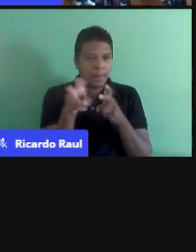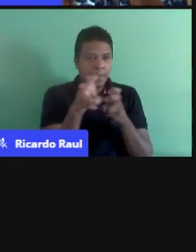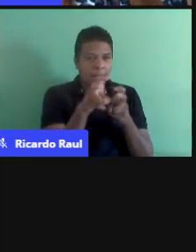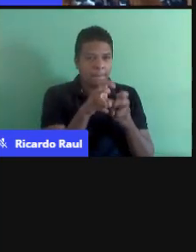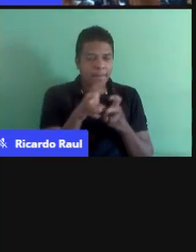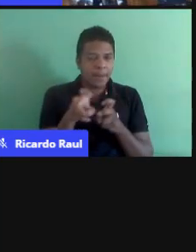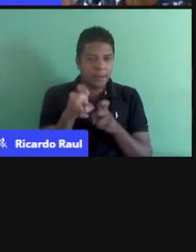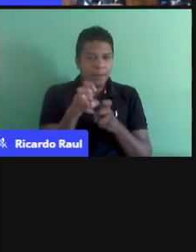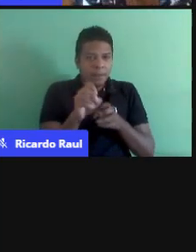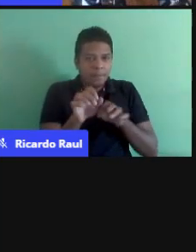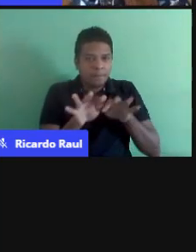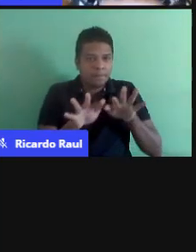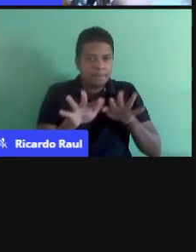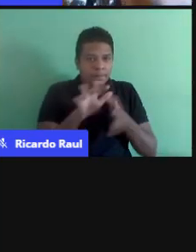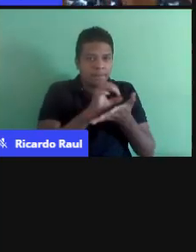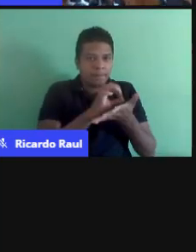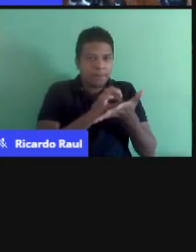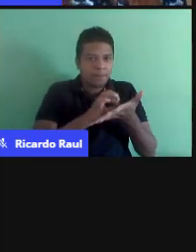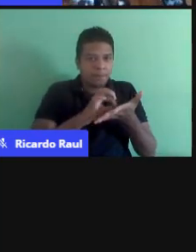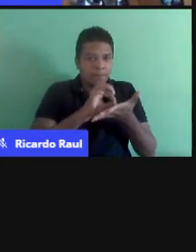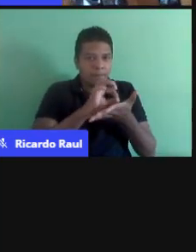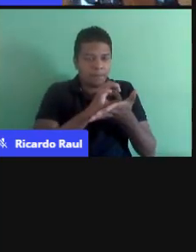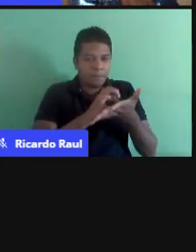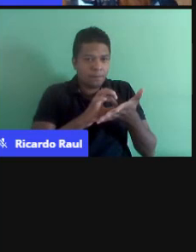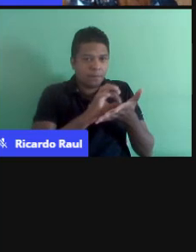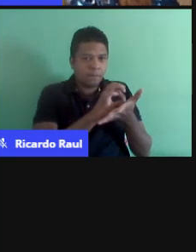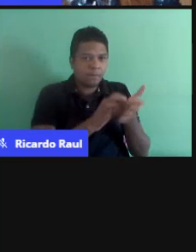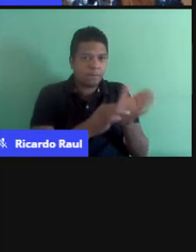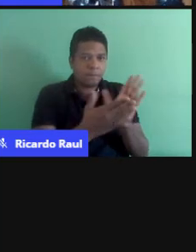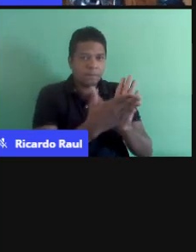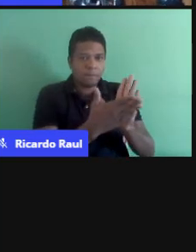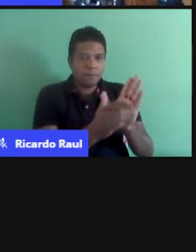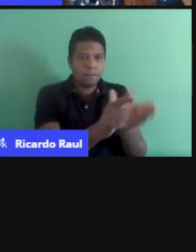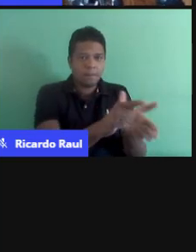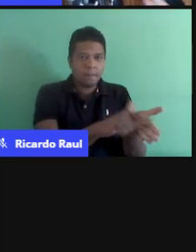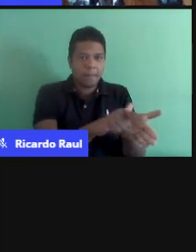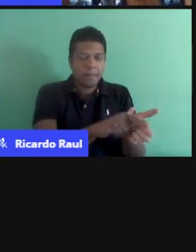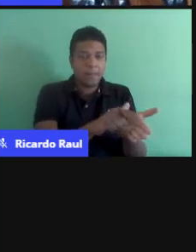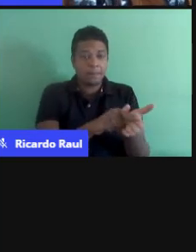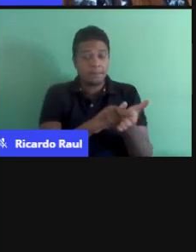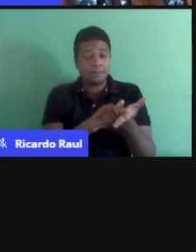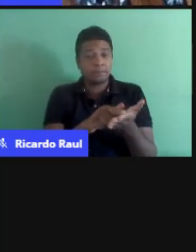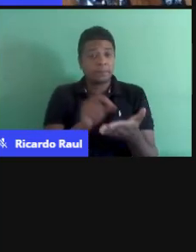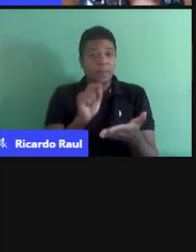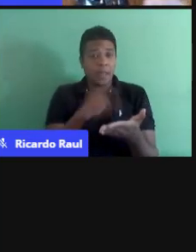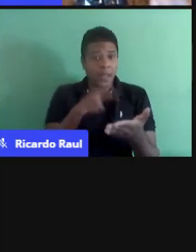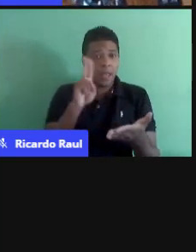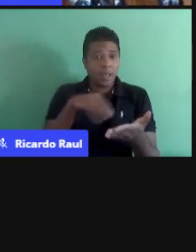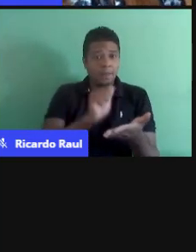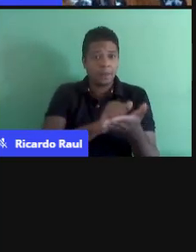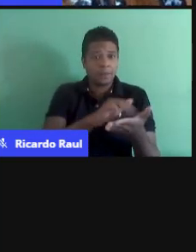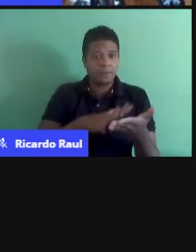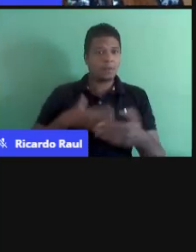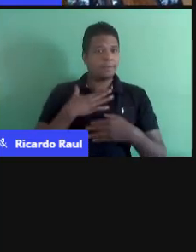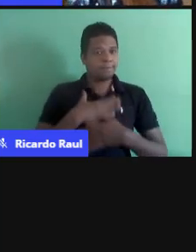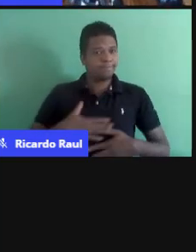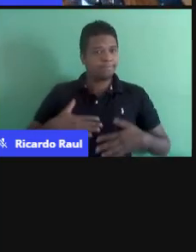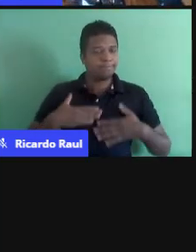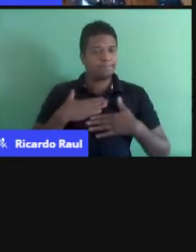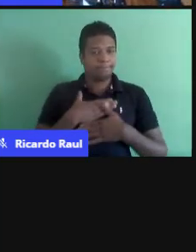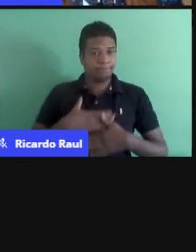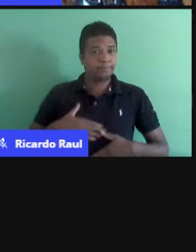fazem esse movimento, elas deixam registros no papel, né? É uma atividade prazerosa para